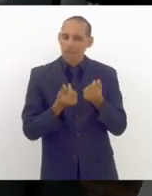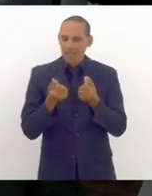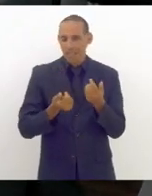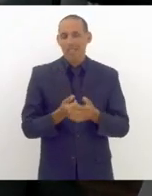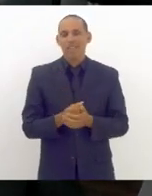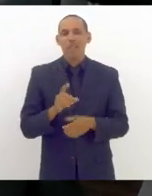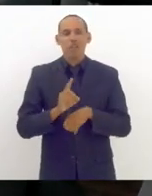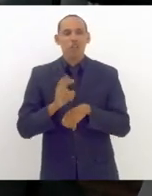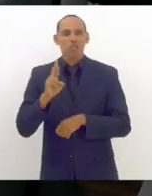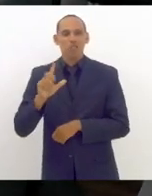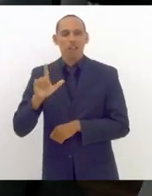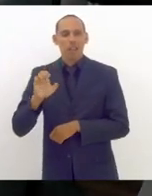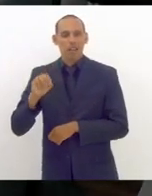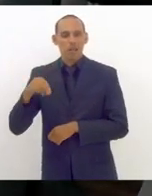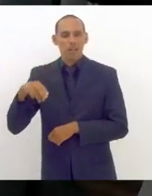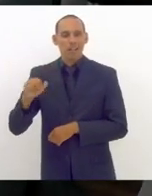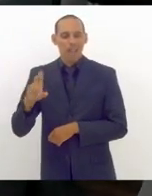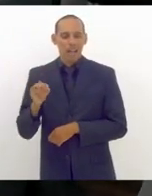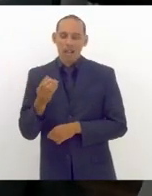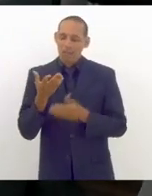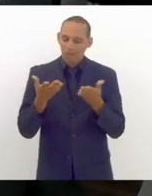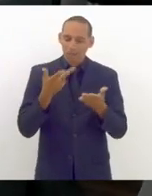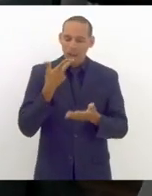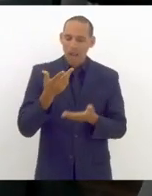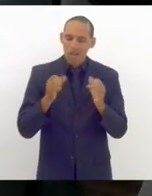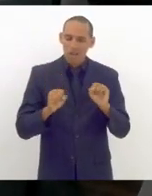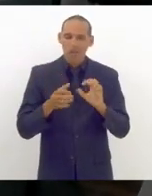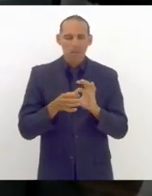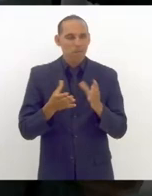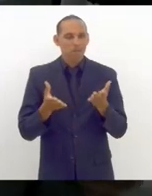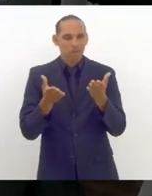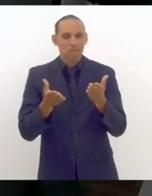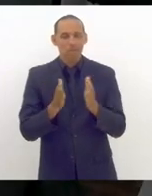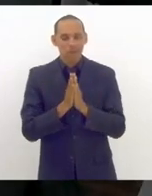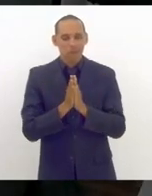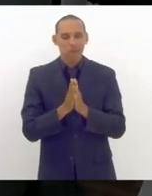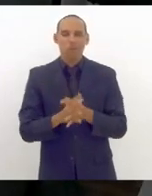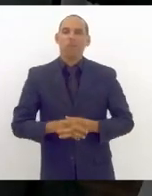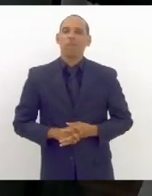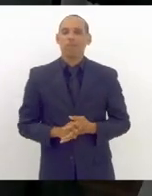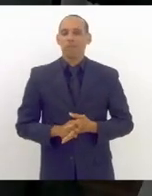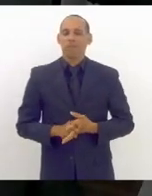fazenda Dr Leonardo a palavra é sua por favor